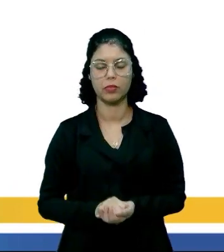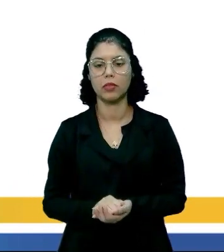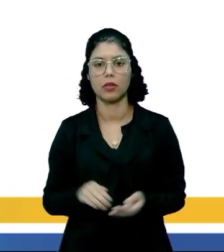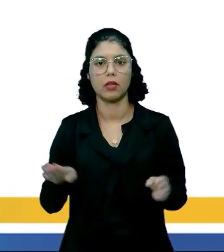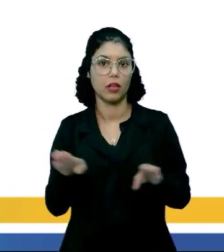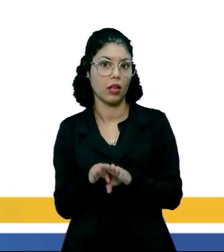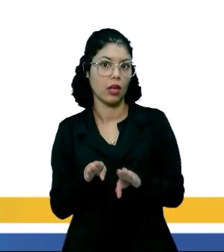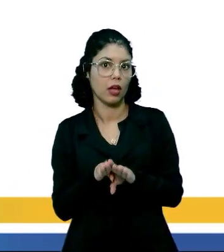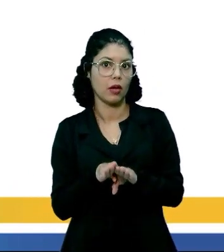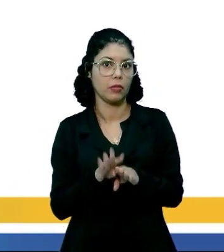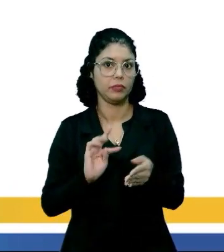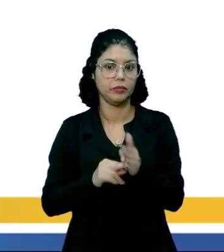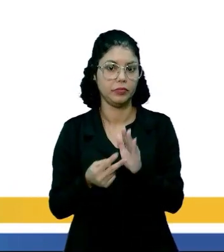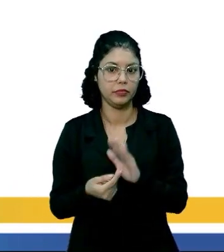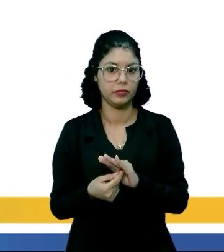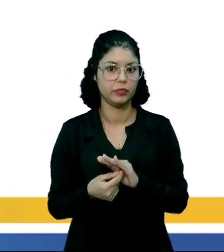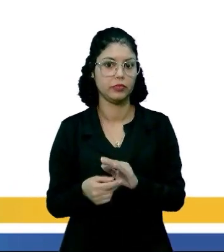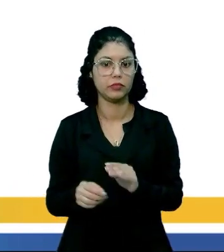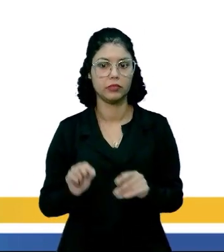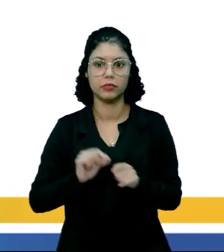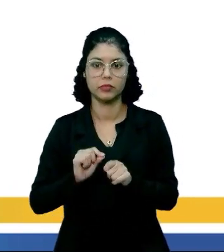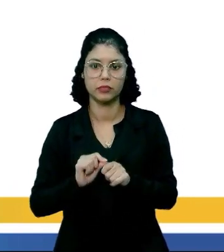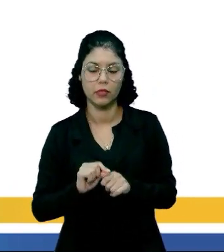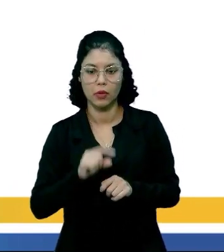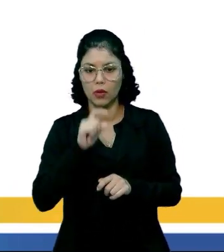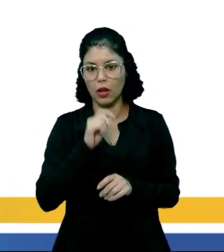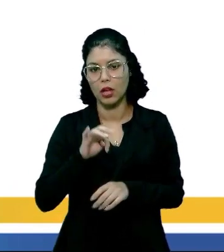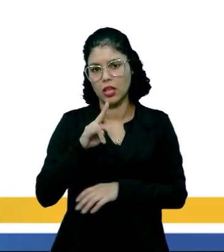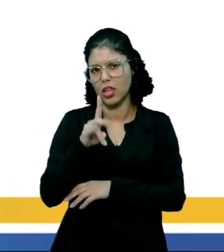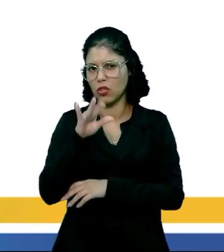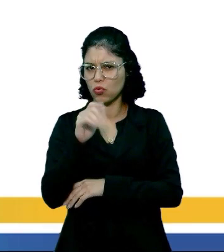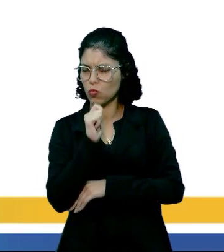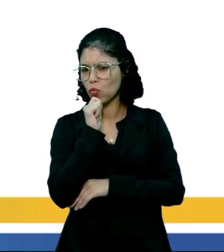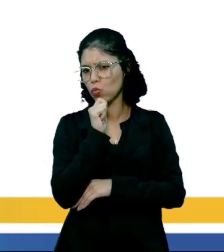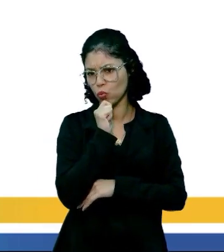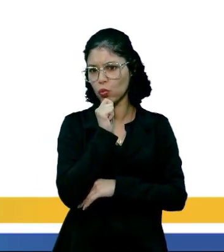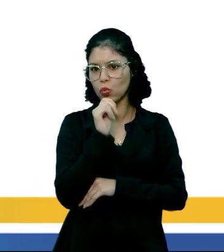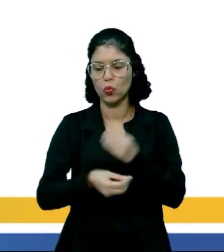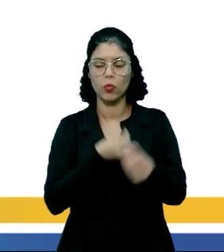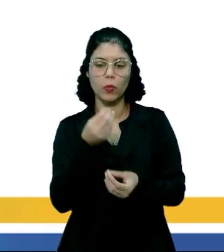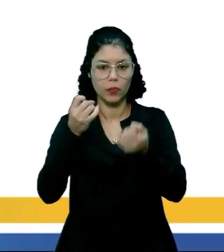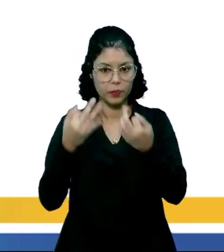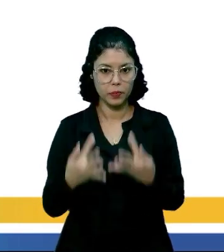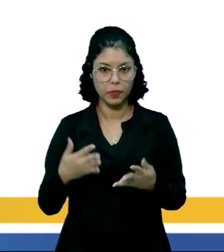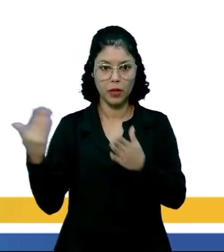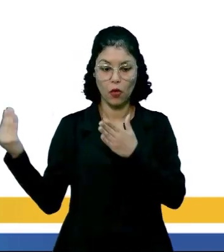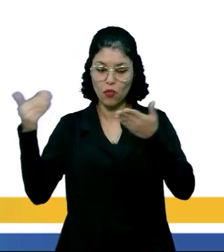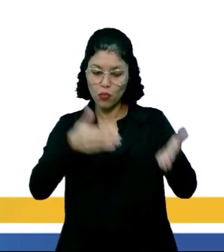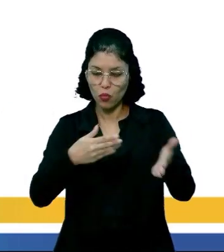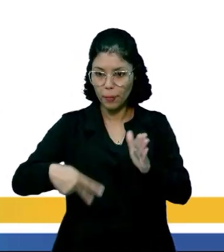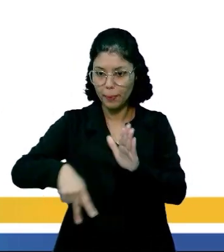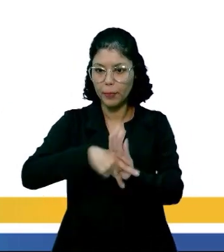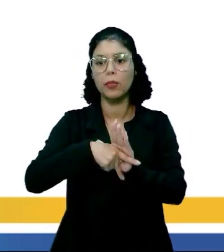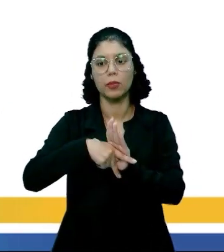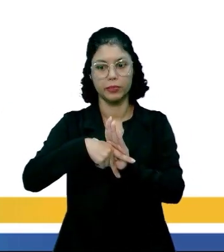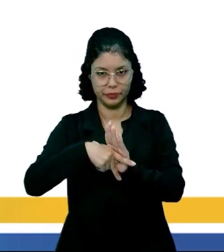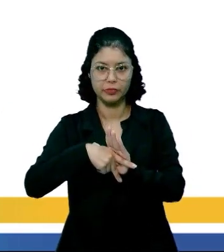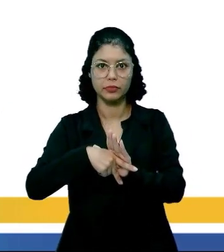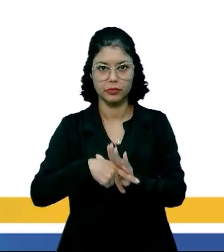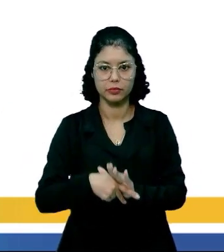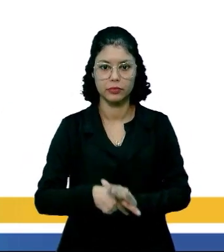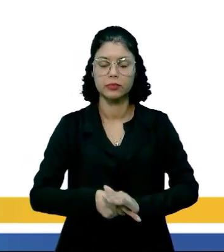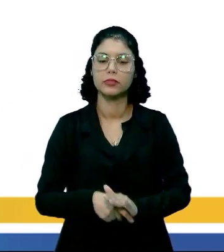dizer, sobre a forma mais íntima, quer dizer, mais, como eu poderia dizer, específica mesmo,